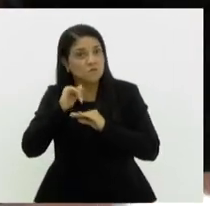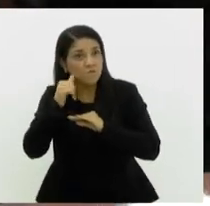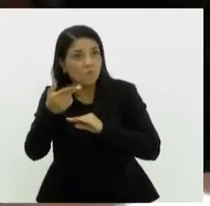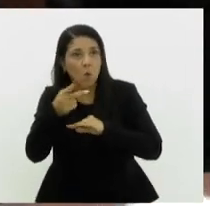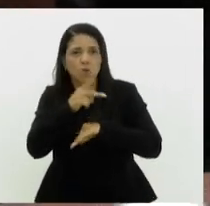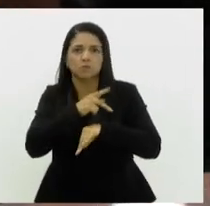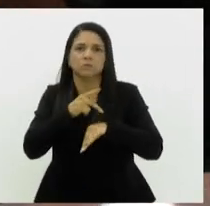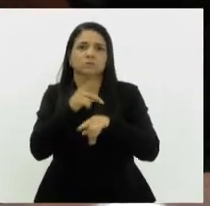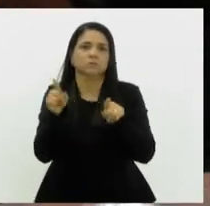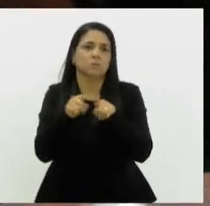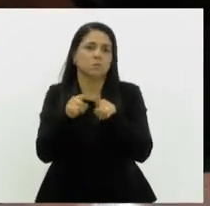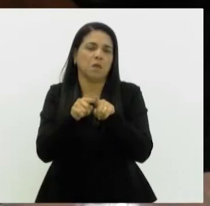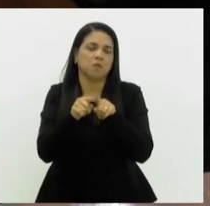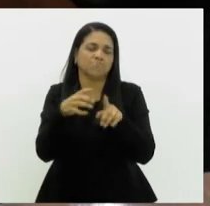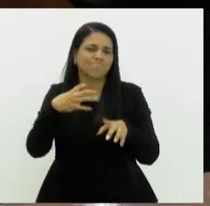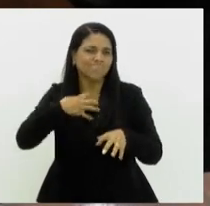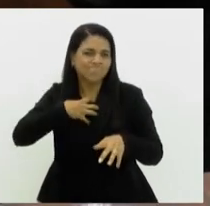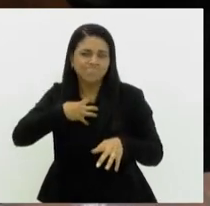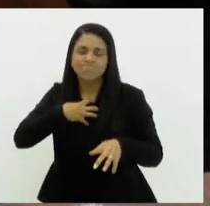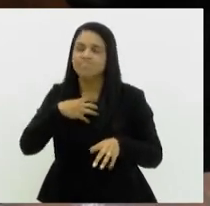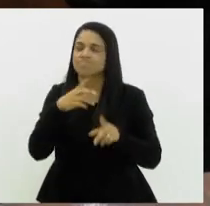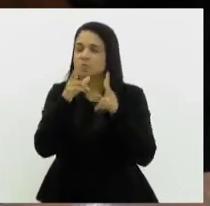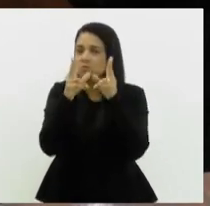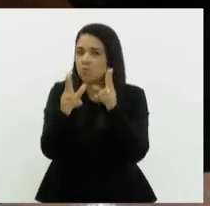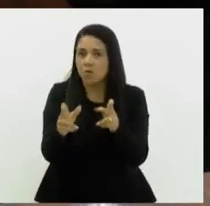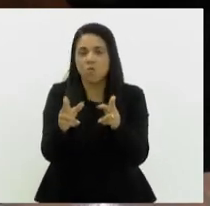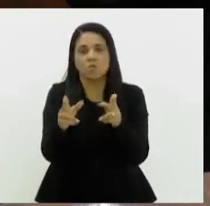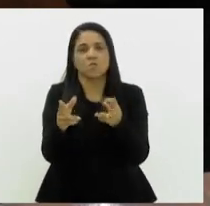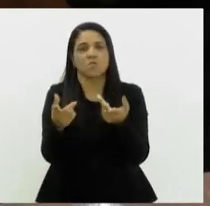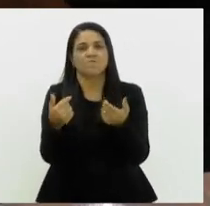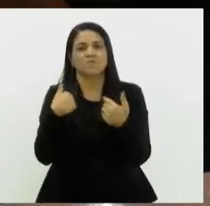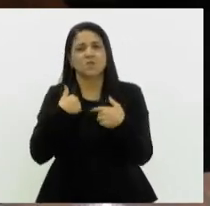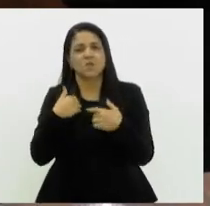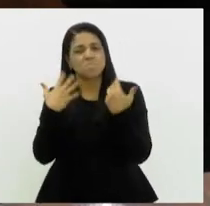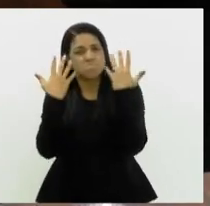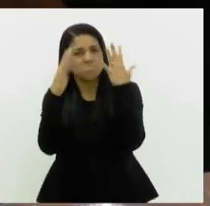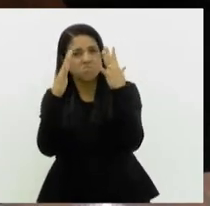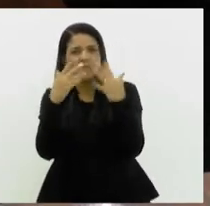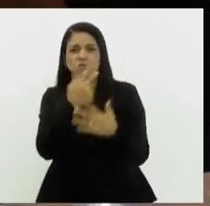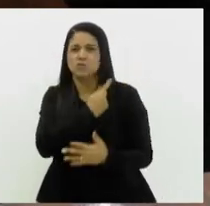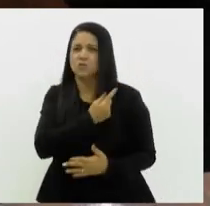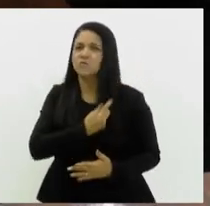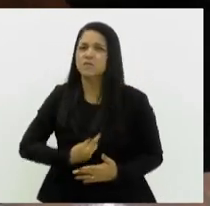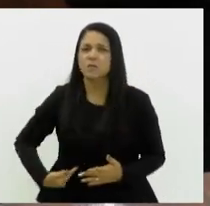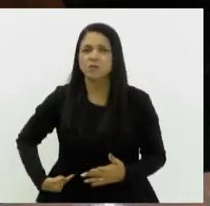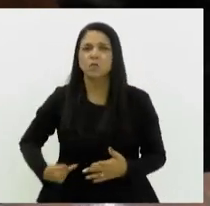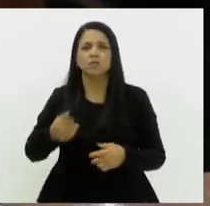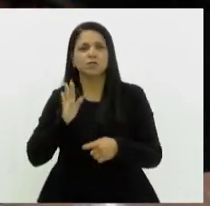Quero parabenizar todos os governadores que auxiliaram e estão auxiliando